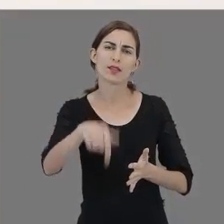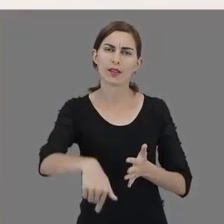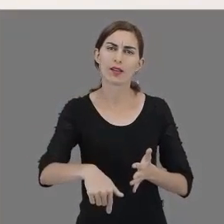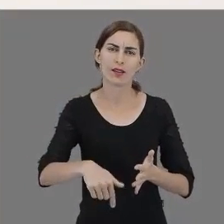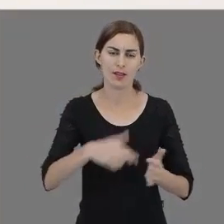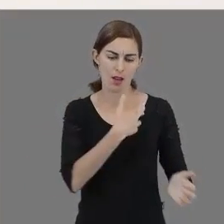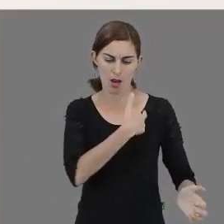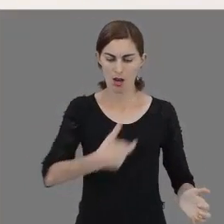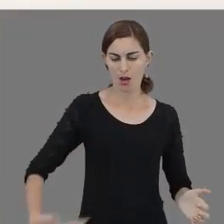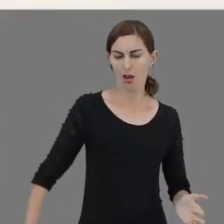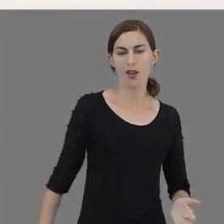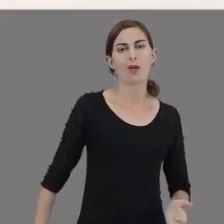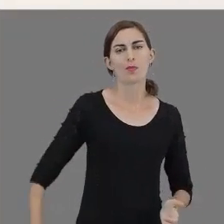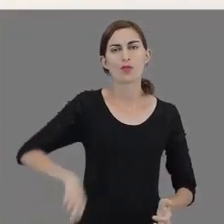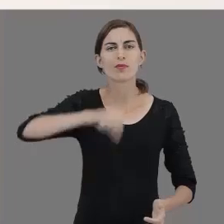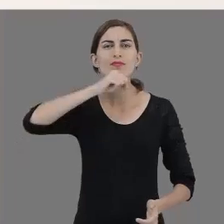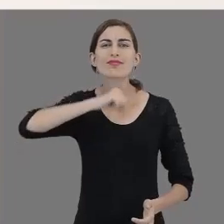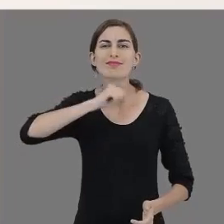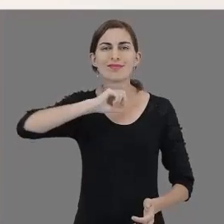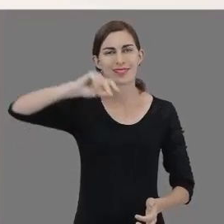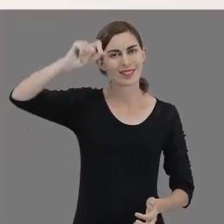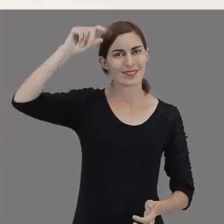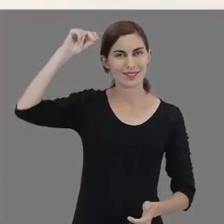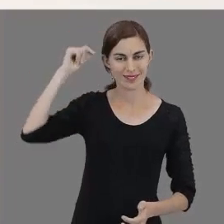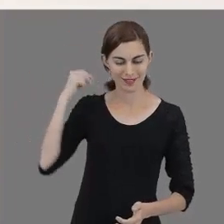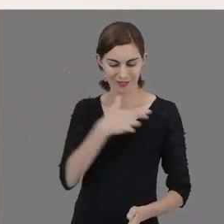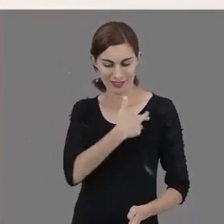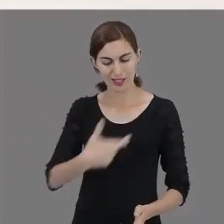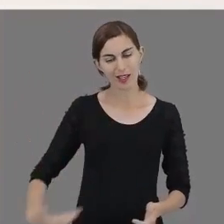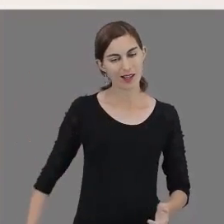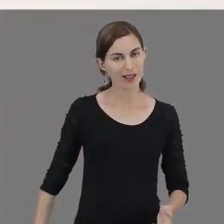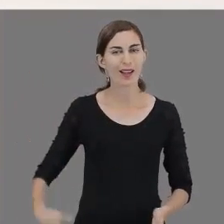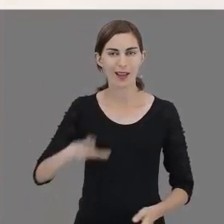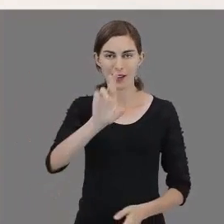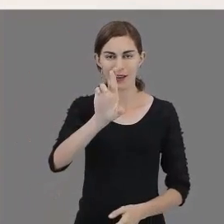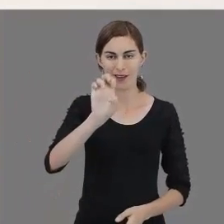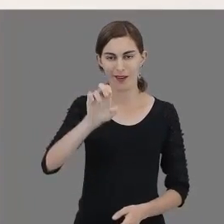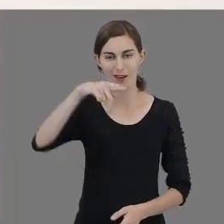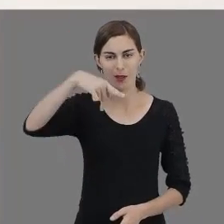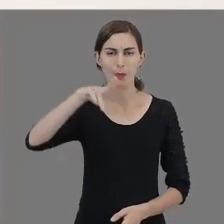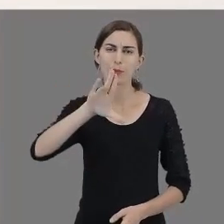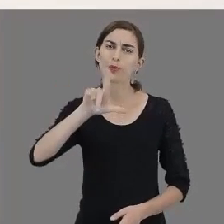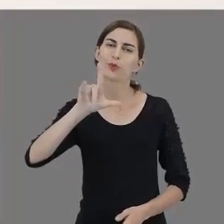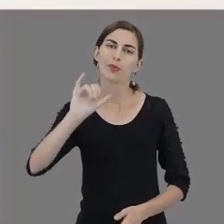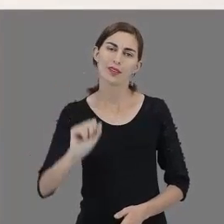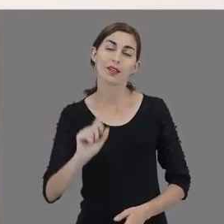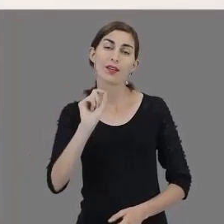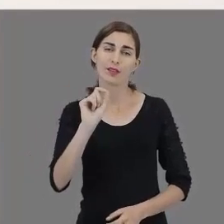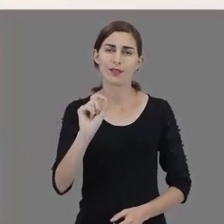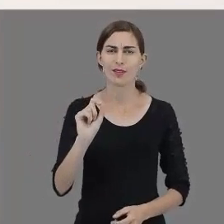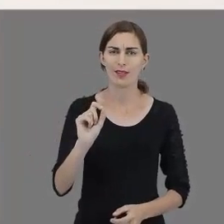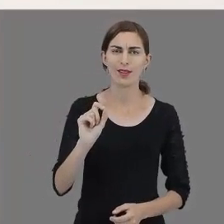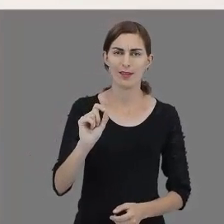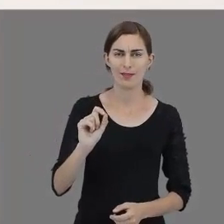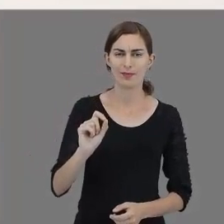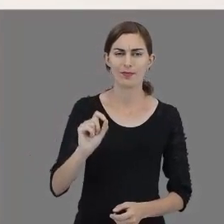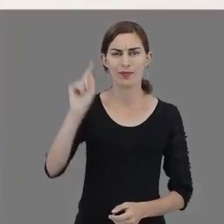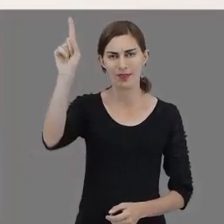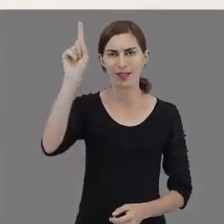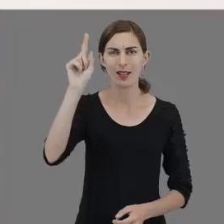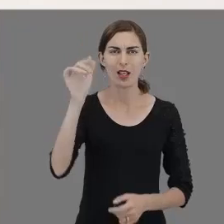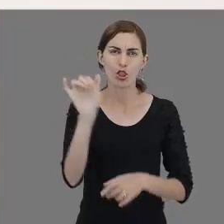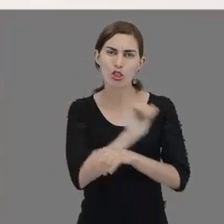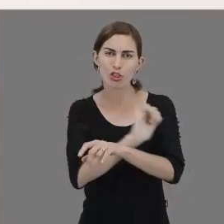Brasil, era a época da República Café com Leite, né? E internacionalmente a gente tem a quebra da Bolsa de Nova